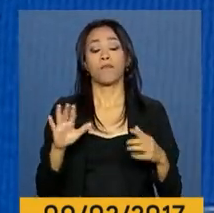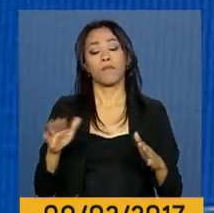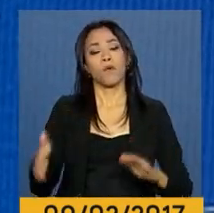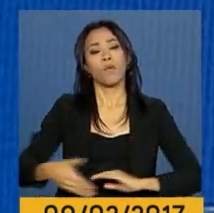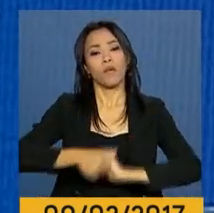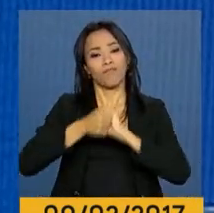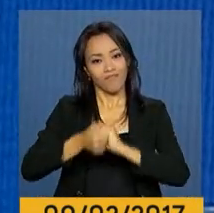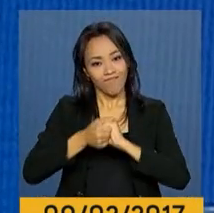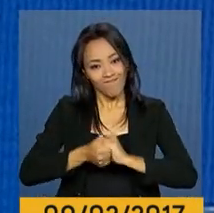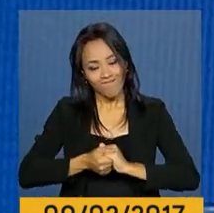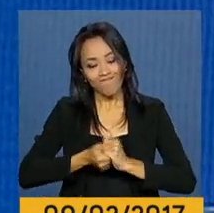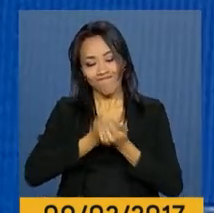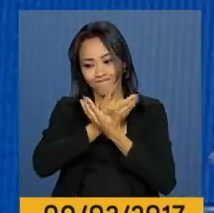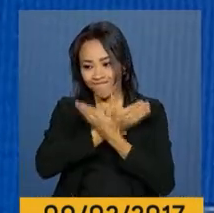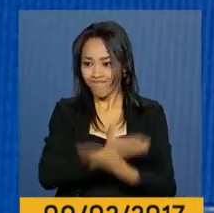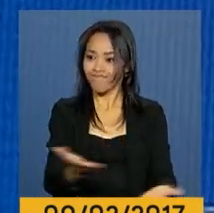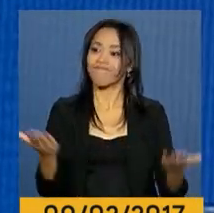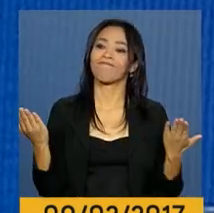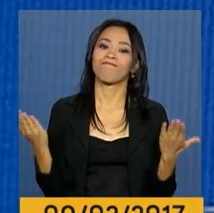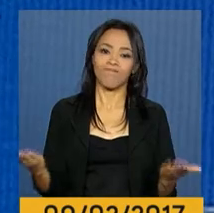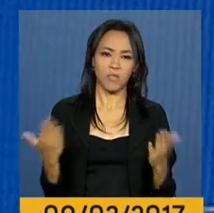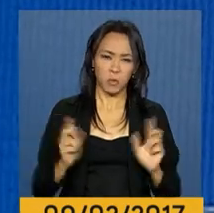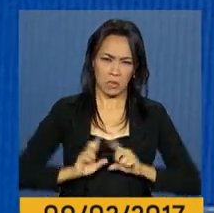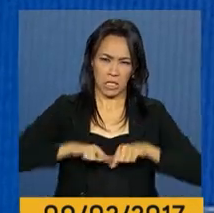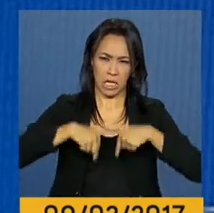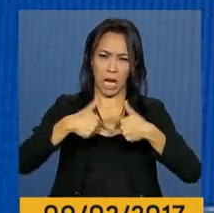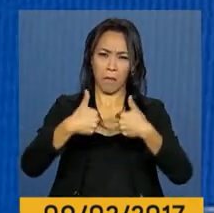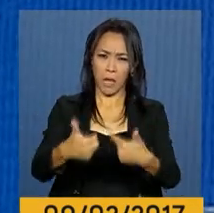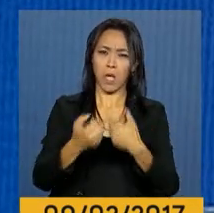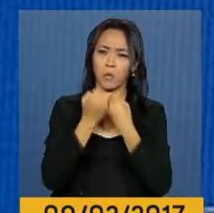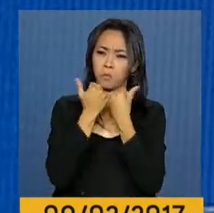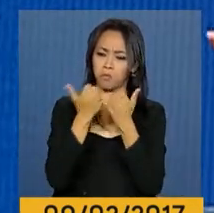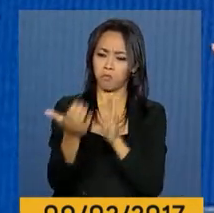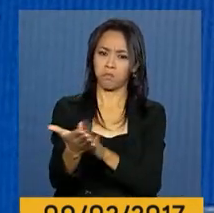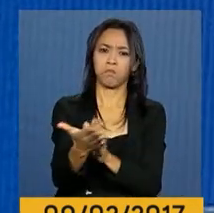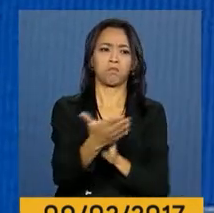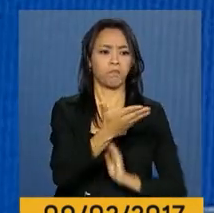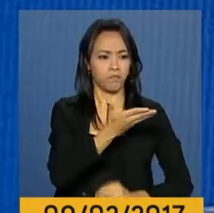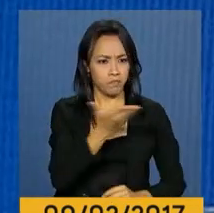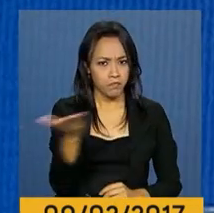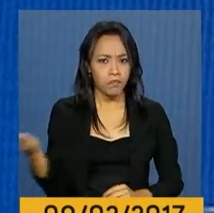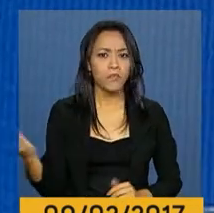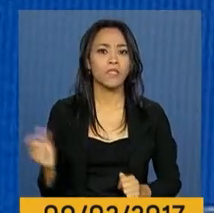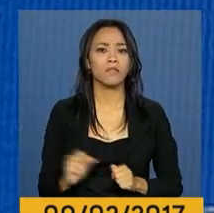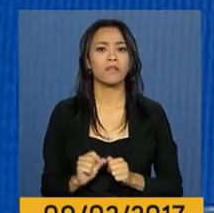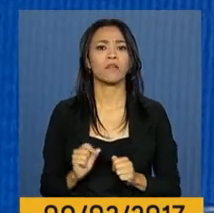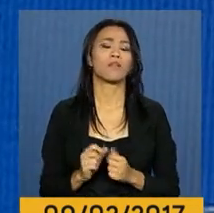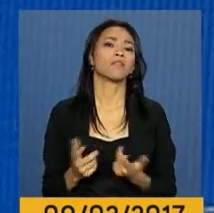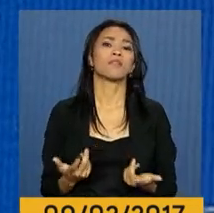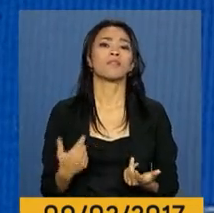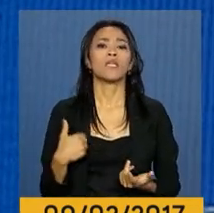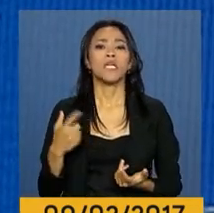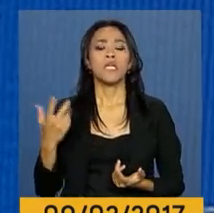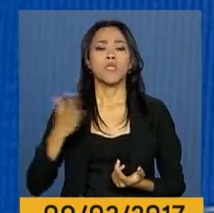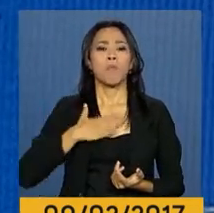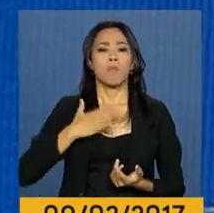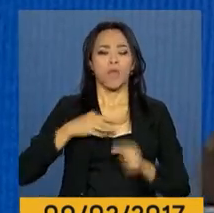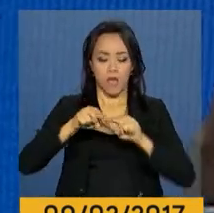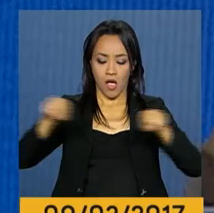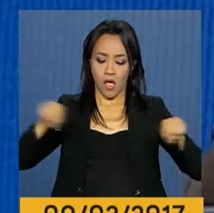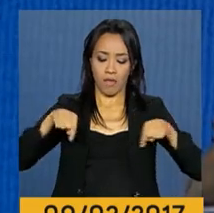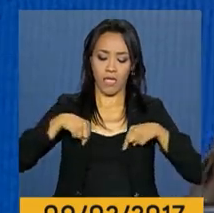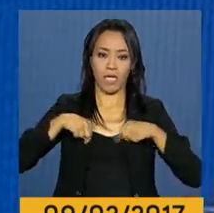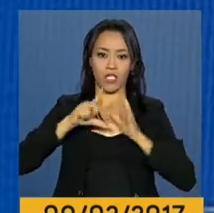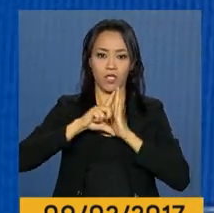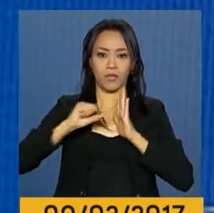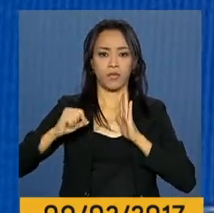cumprimento tál pelo trabalho que realizam não há um momento sequer que eu Ouça lá no meu gabinete seja Agora